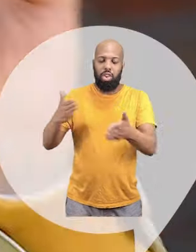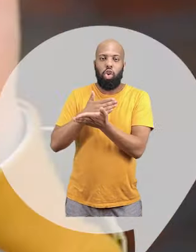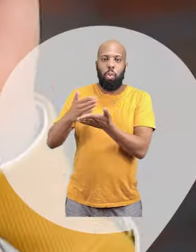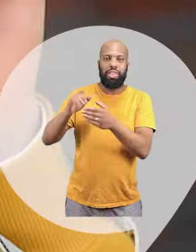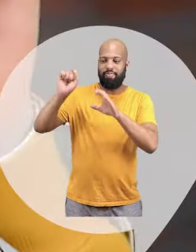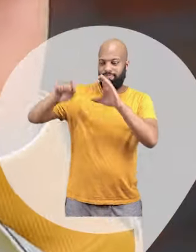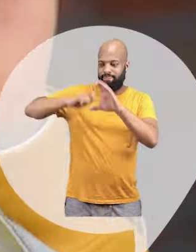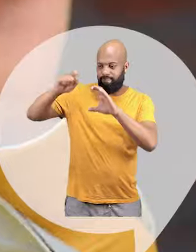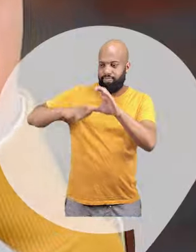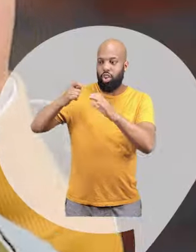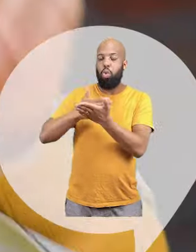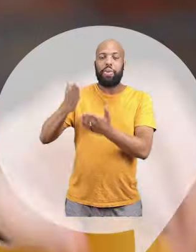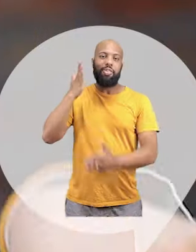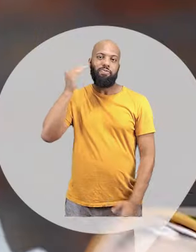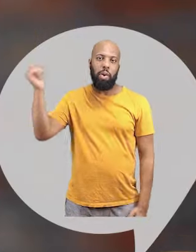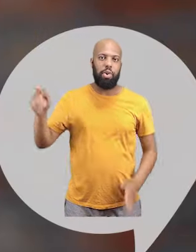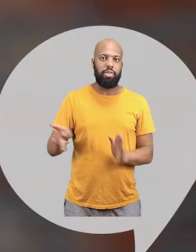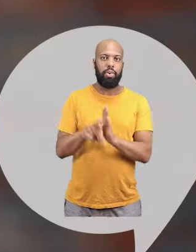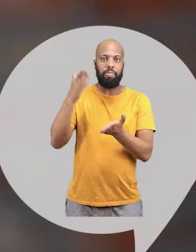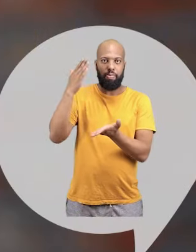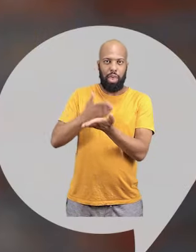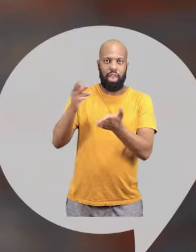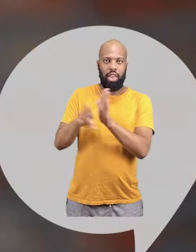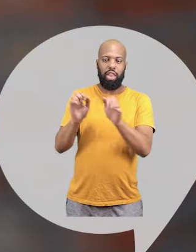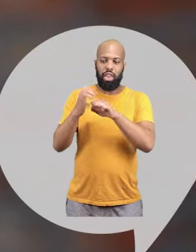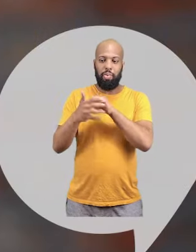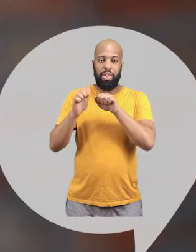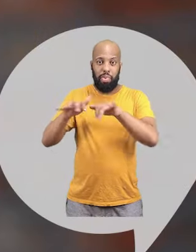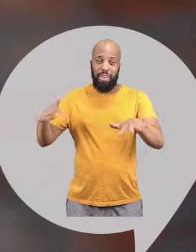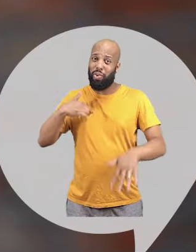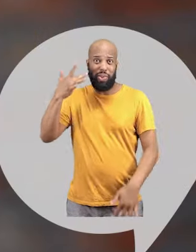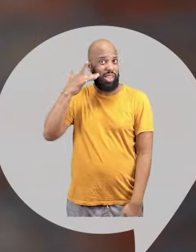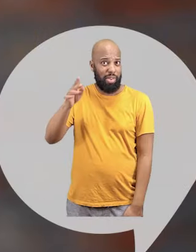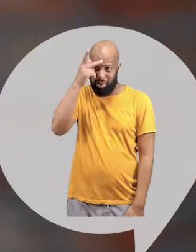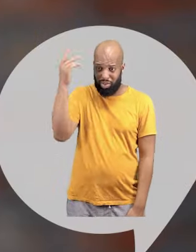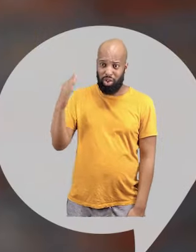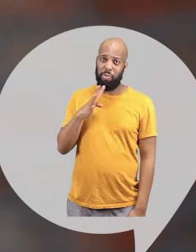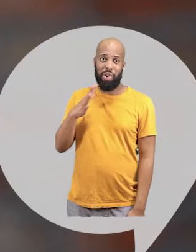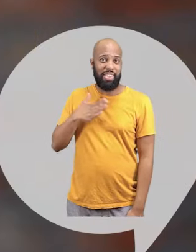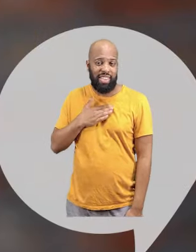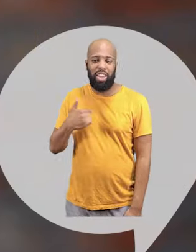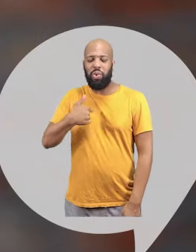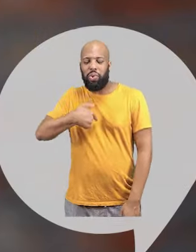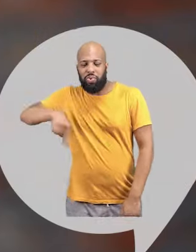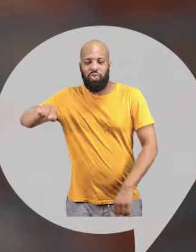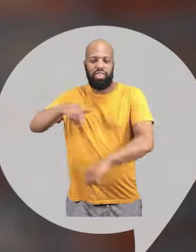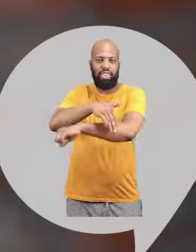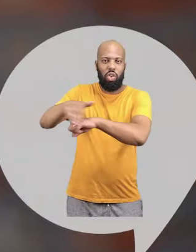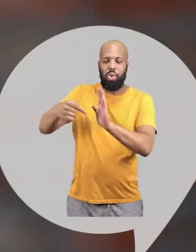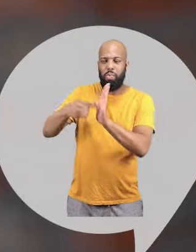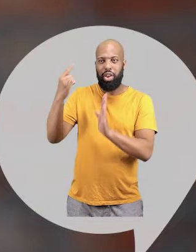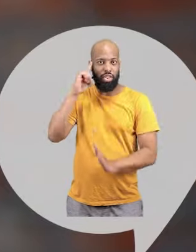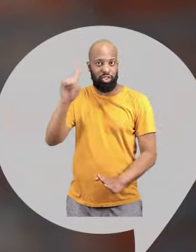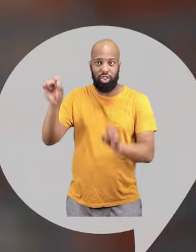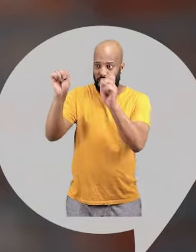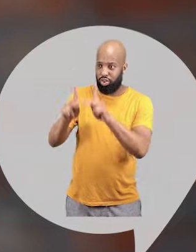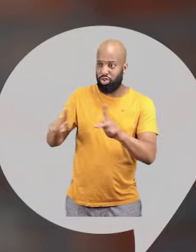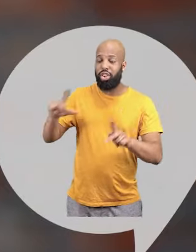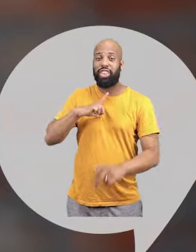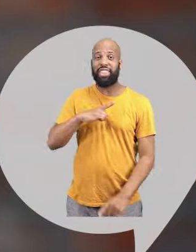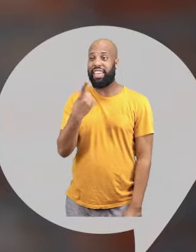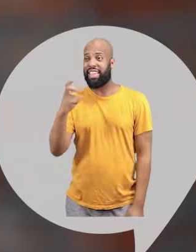comecei a ficar conhecido no meio da pandemia e eu não fazia a minha ideia que as pessoas sabiam que eu era sabe tipo eu saí na rua o primeiro dia assim no shopping